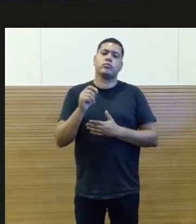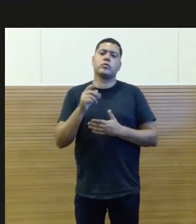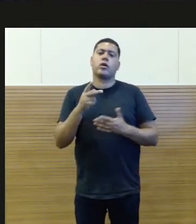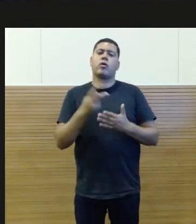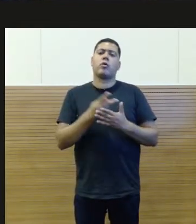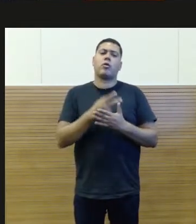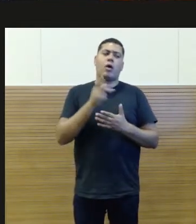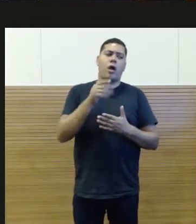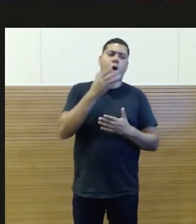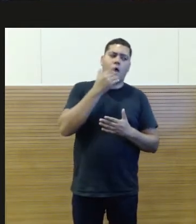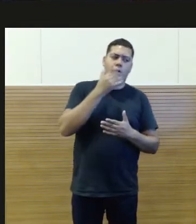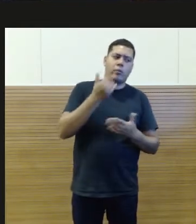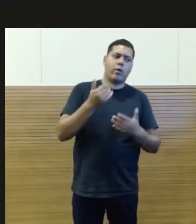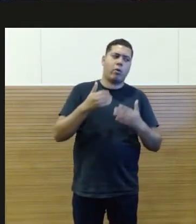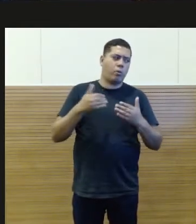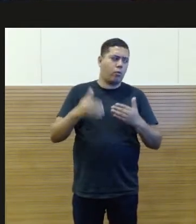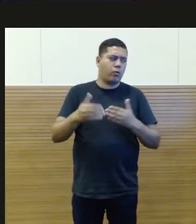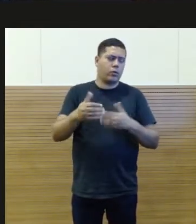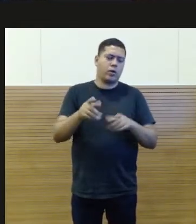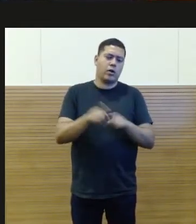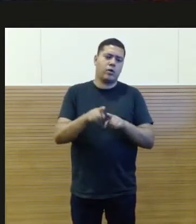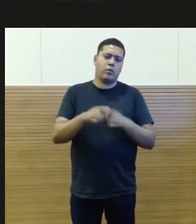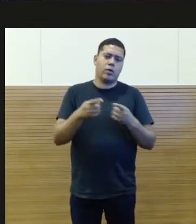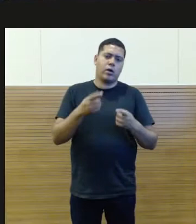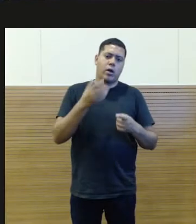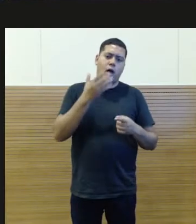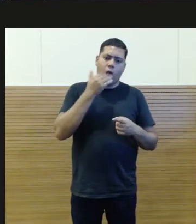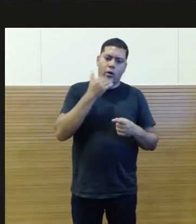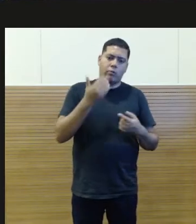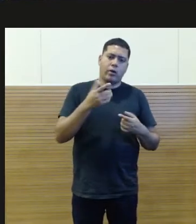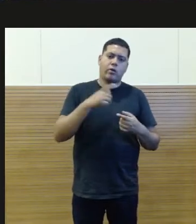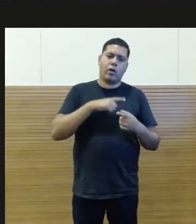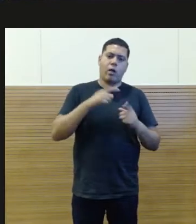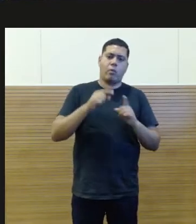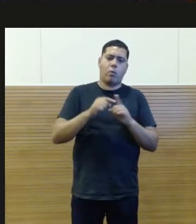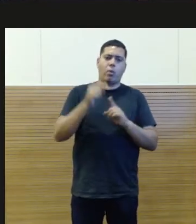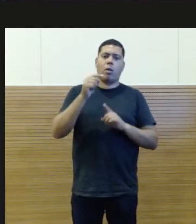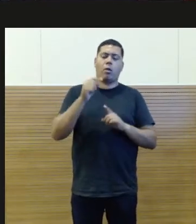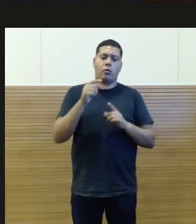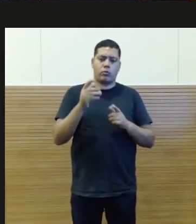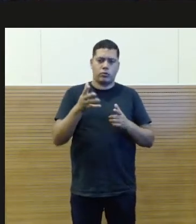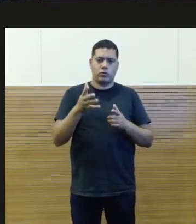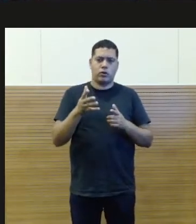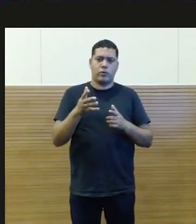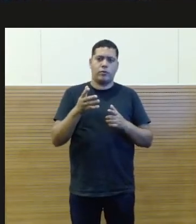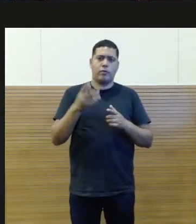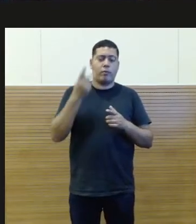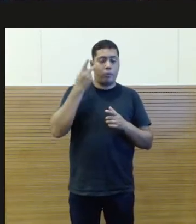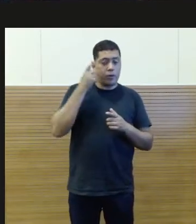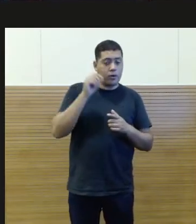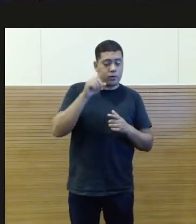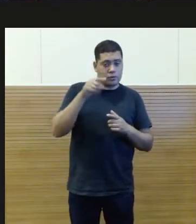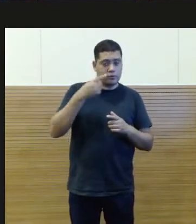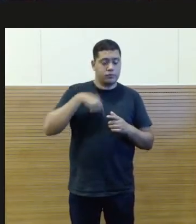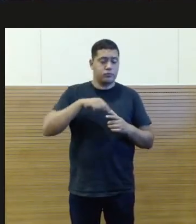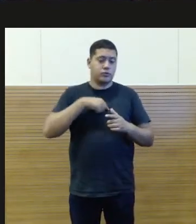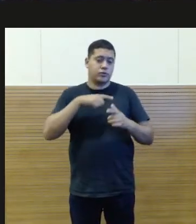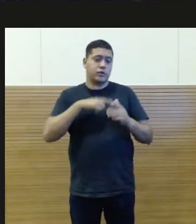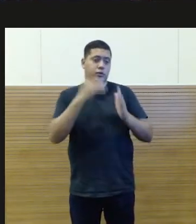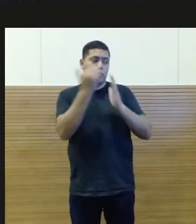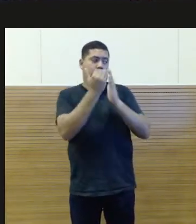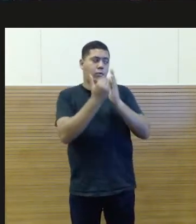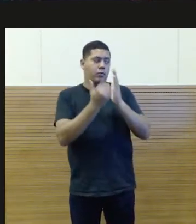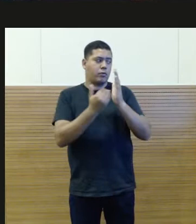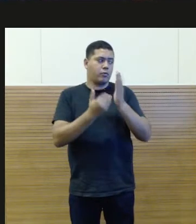minimamente processados, o que são alimentos altamente processados, né? Para isso, a gente precisa de uma classificação de alimentos de acordo